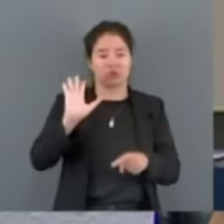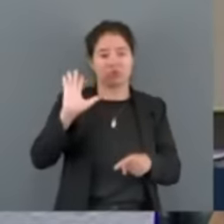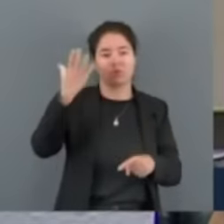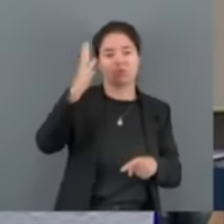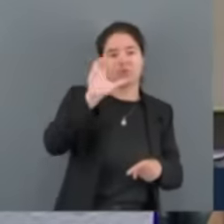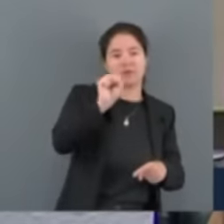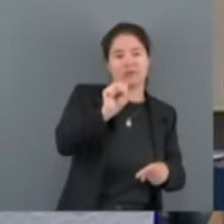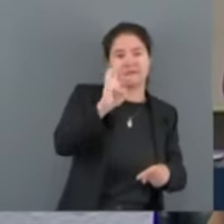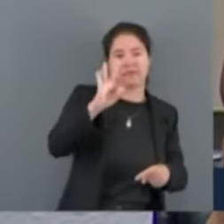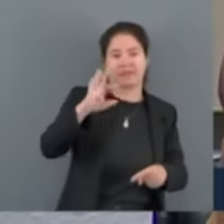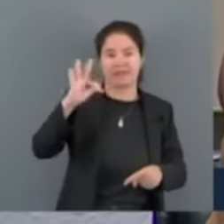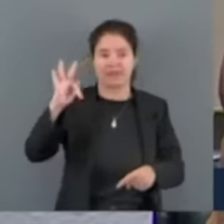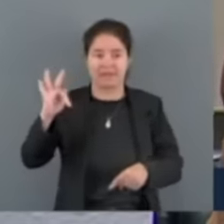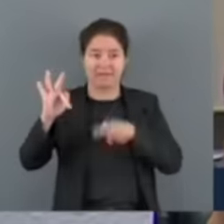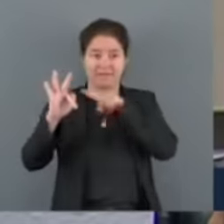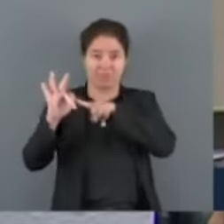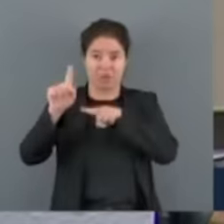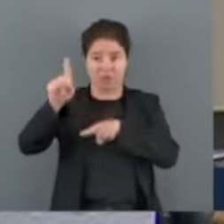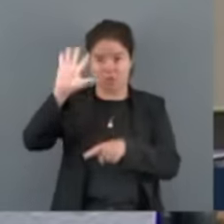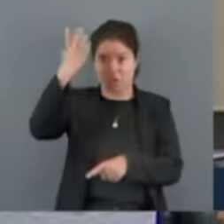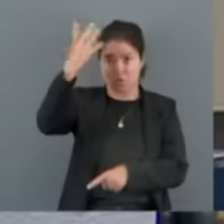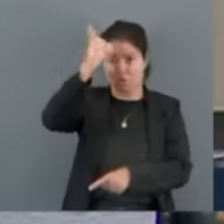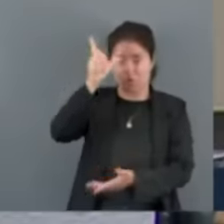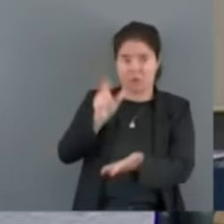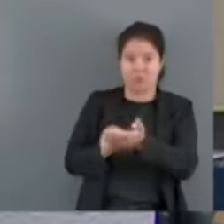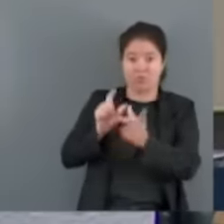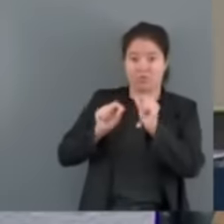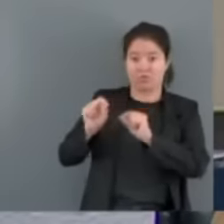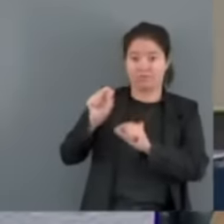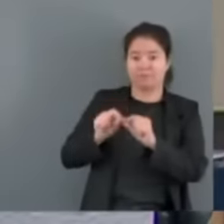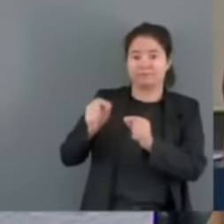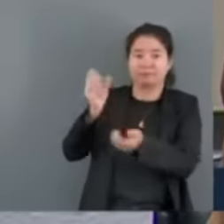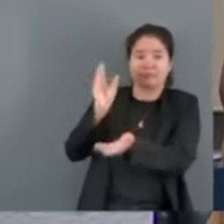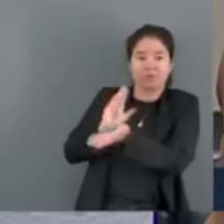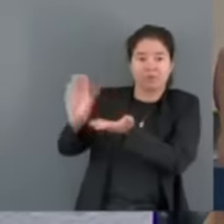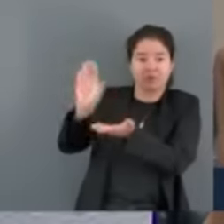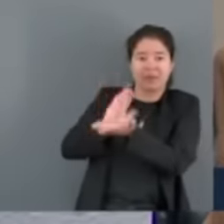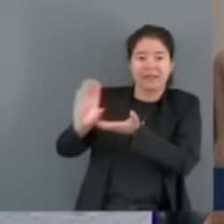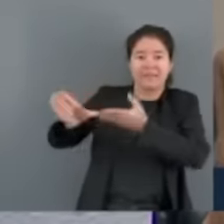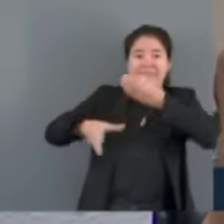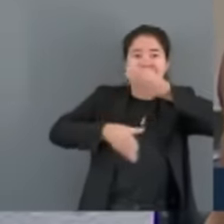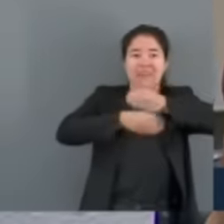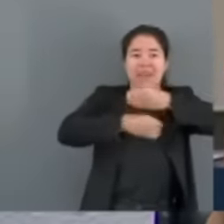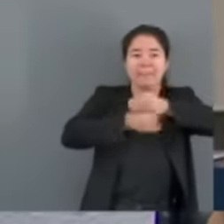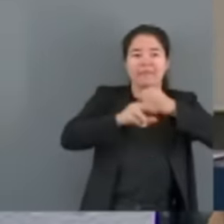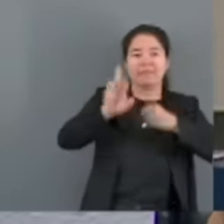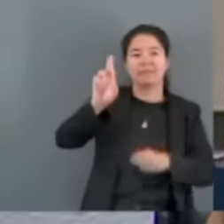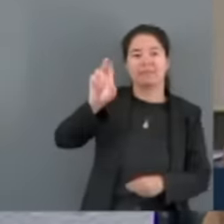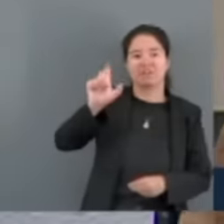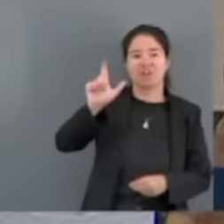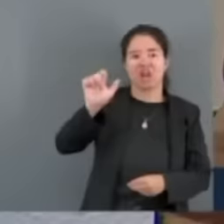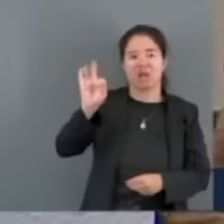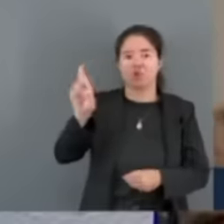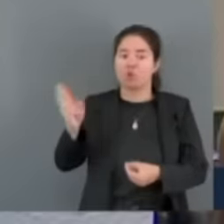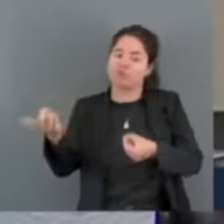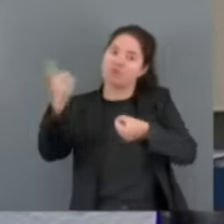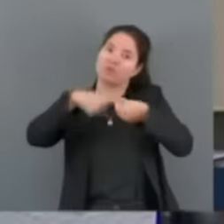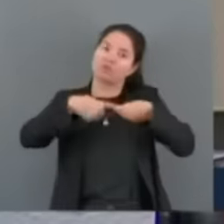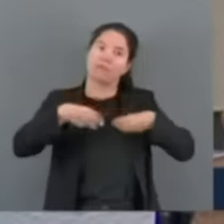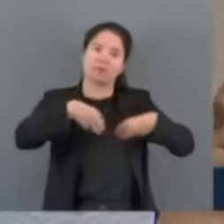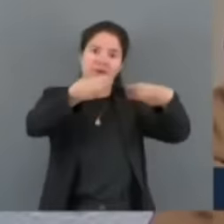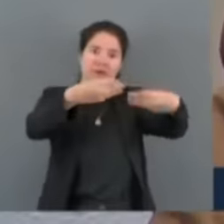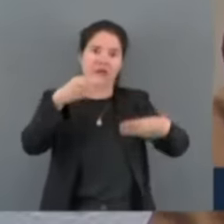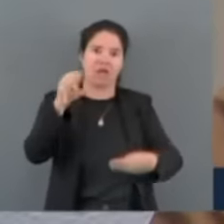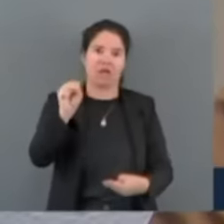Federal de que aqueles recursos, né, da chamada emenda de relator voltassem para os ministérios. Então, foi essa